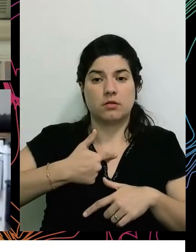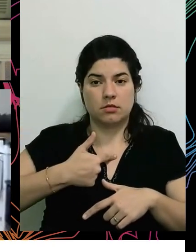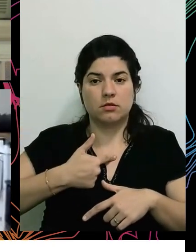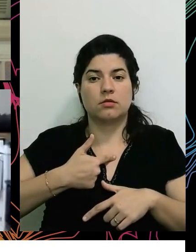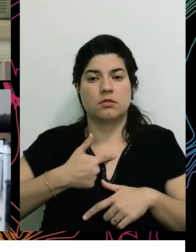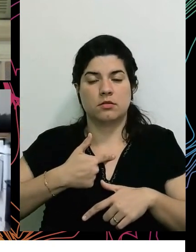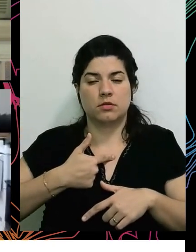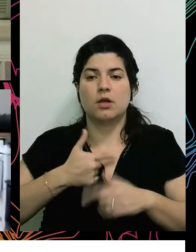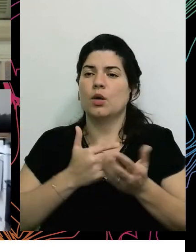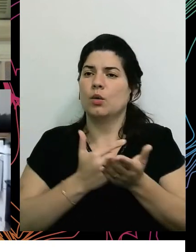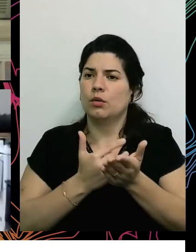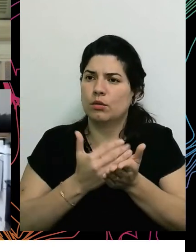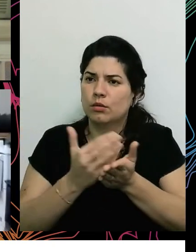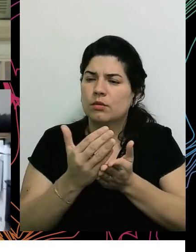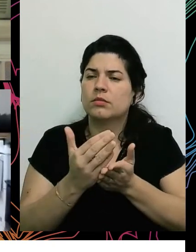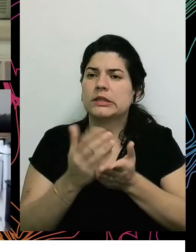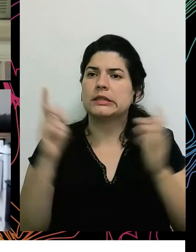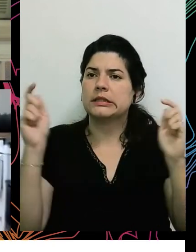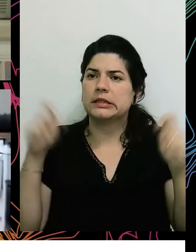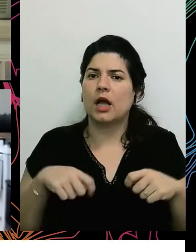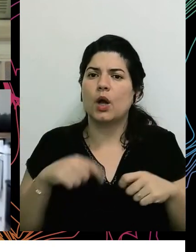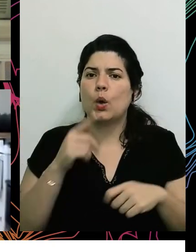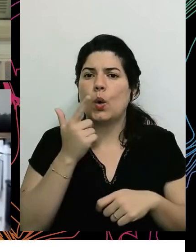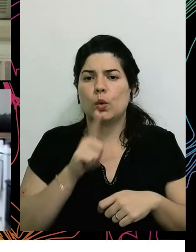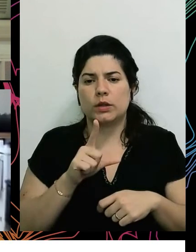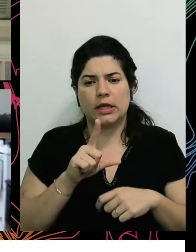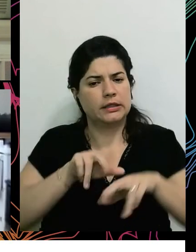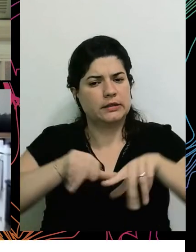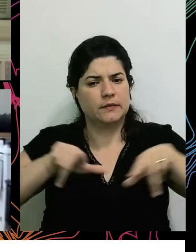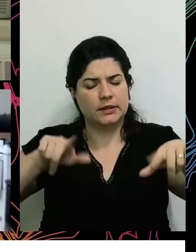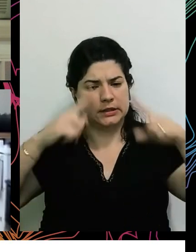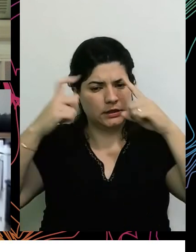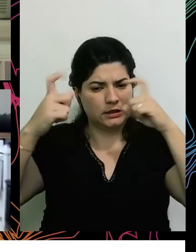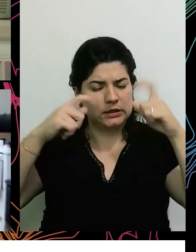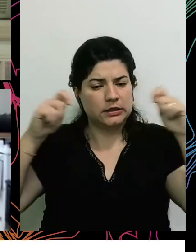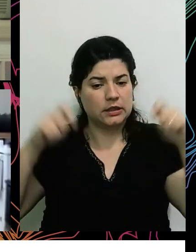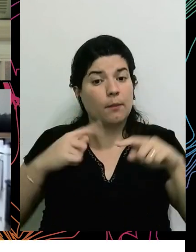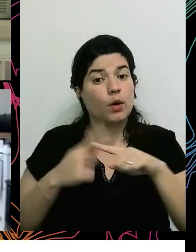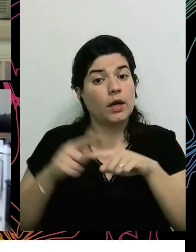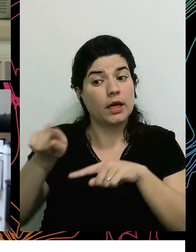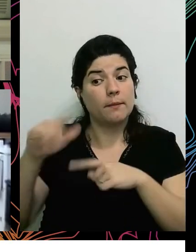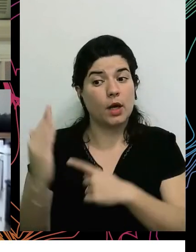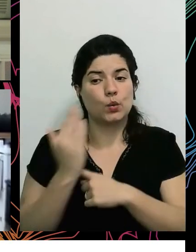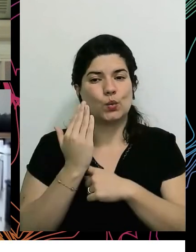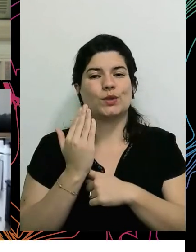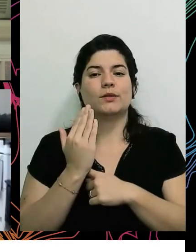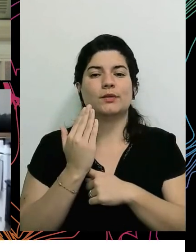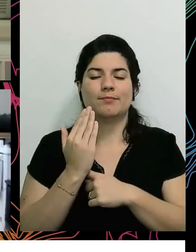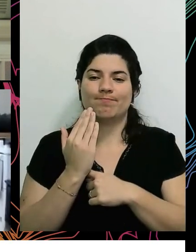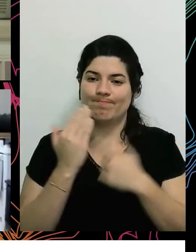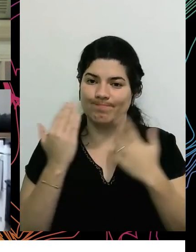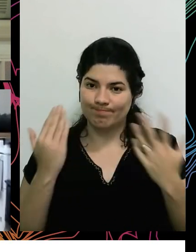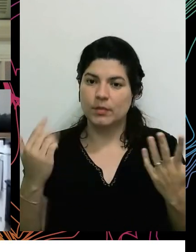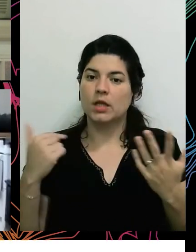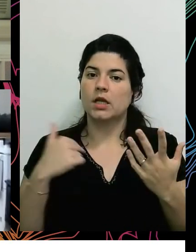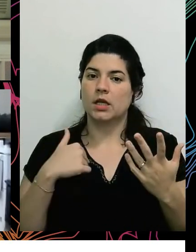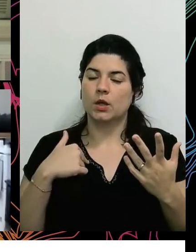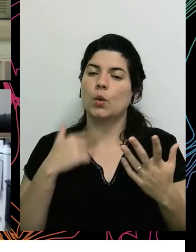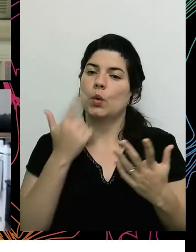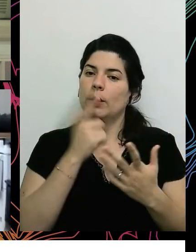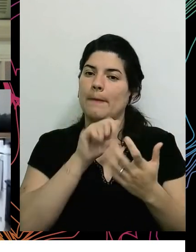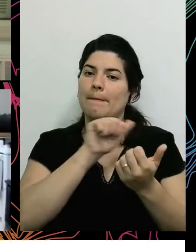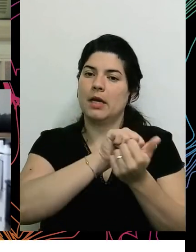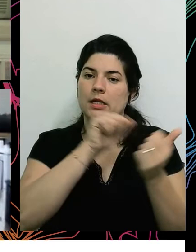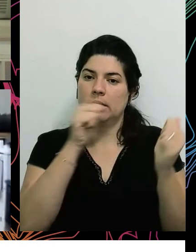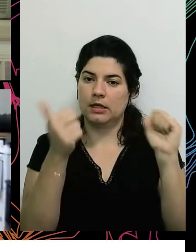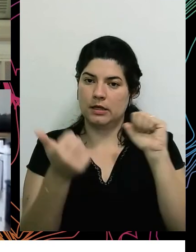consegui fazer possível ou impossível, porque eles me ajudaram. Então, por isso, como latina, eu me adaptei muito bem aos